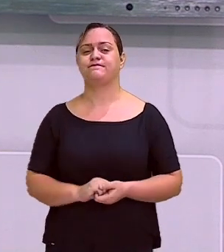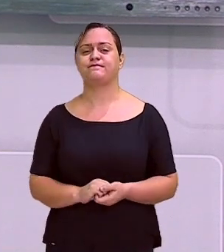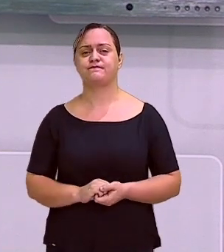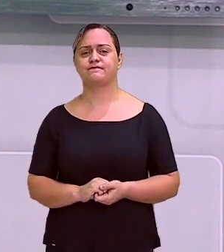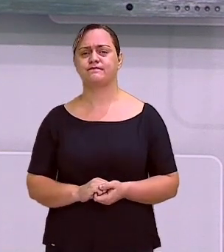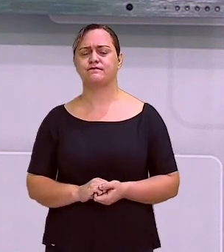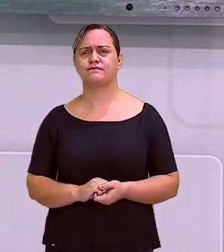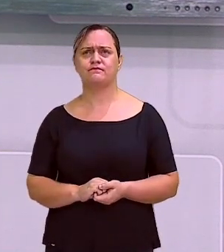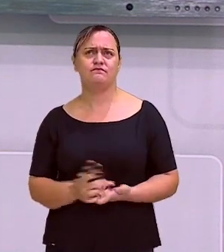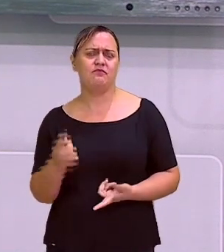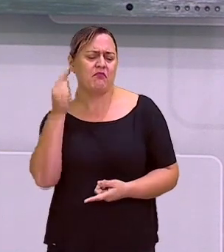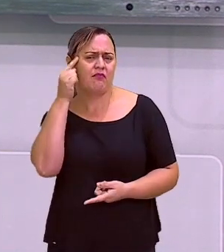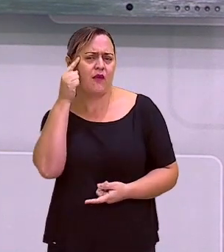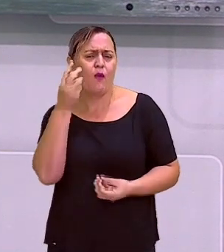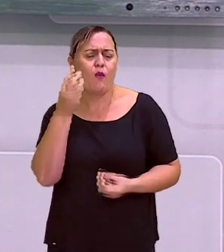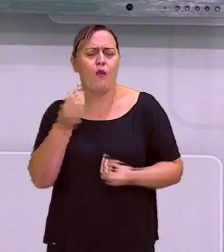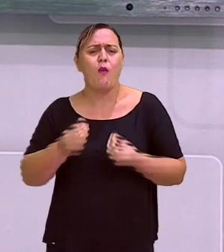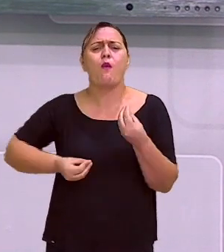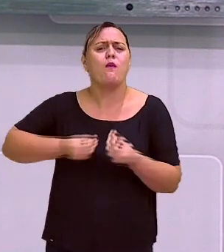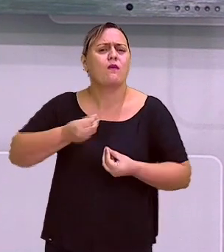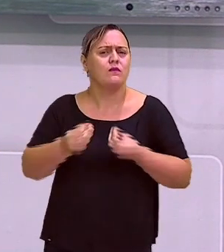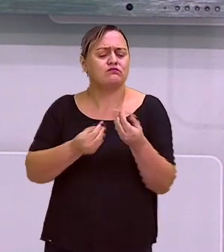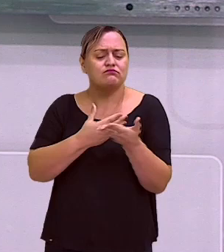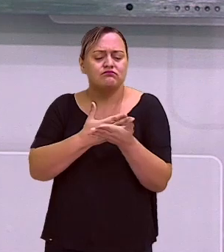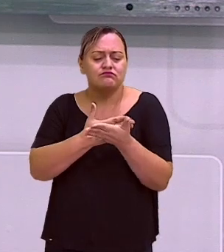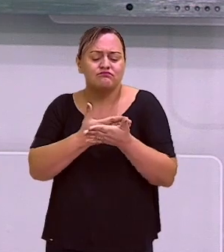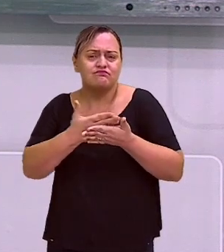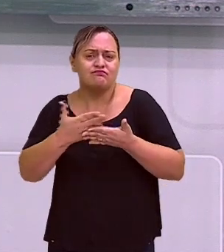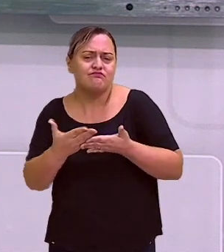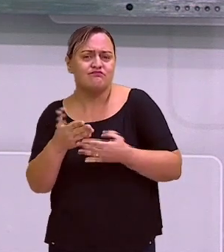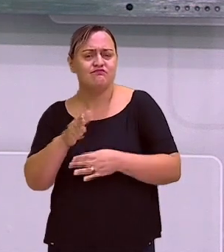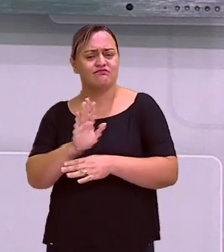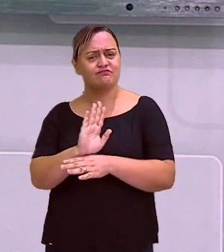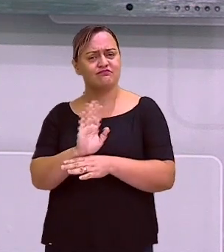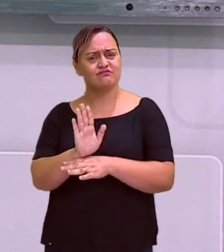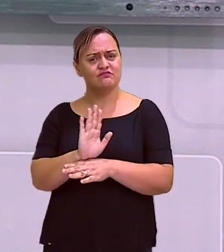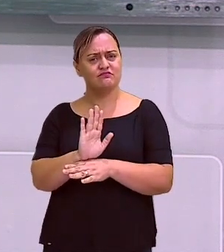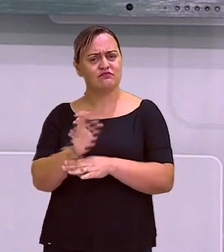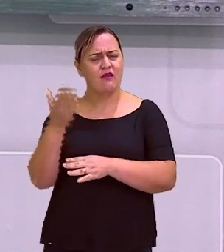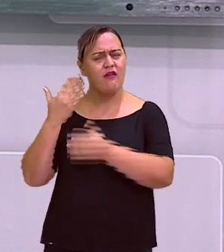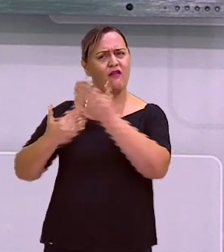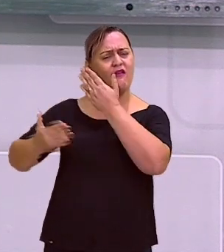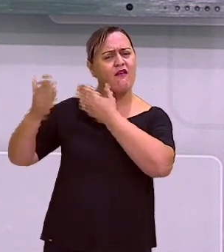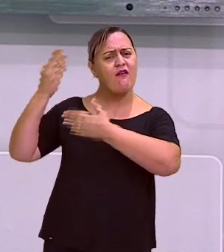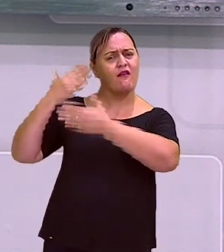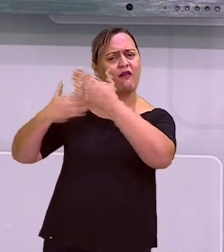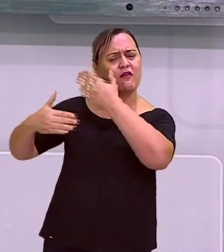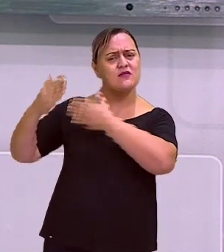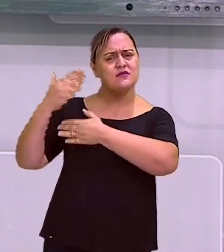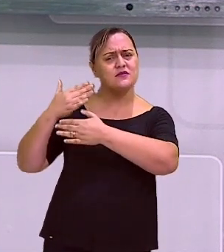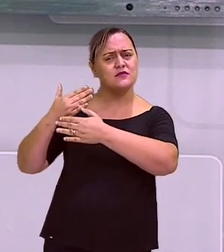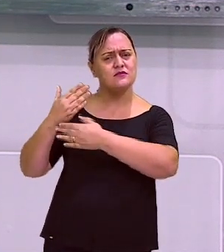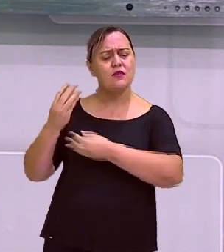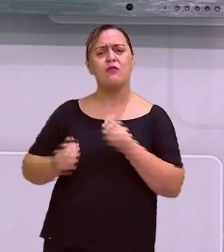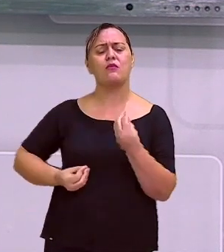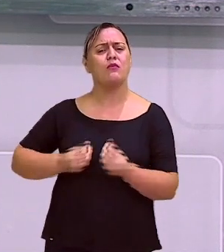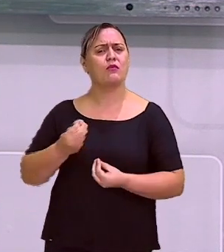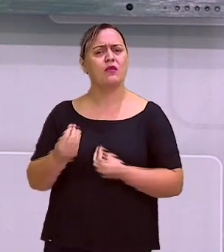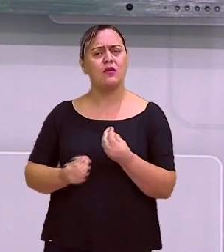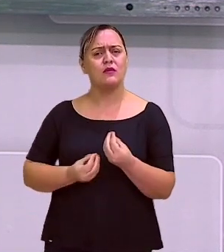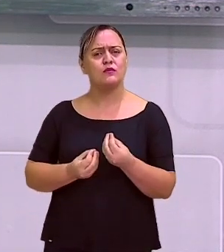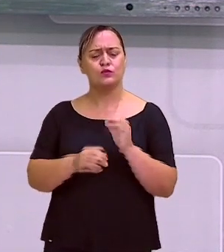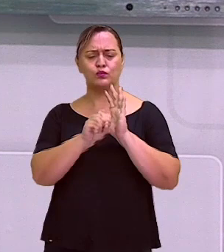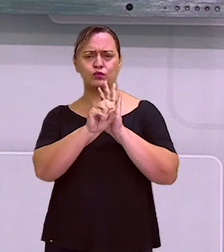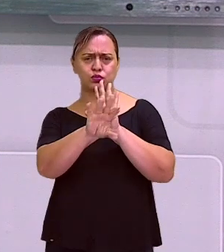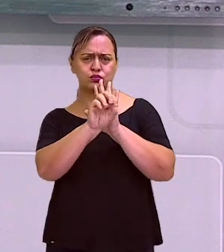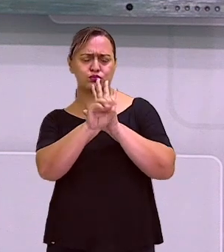Como que surgiu o cinema? Como eram os filmes? Como eram projetados? Quantos